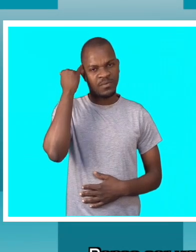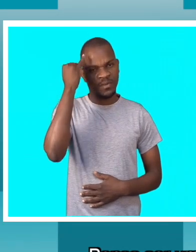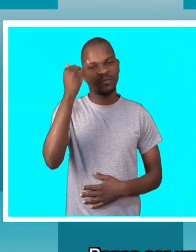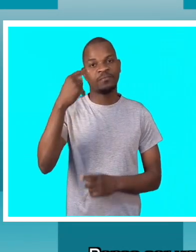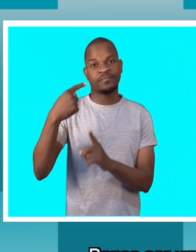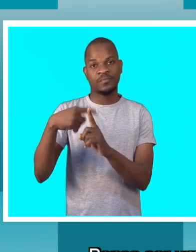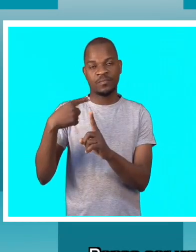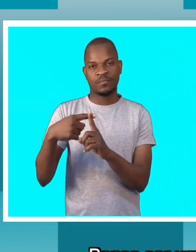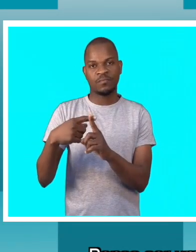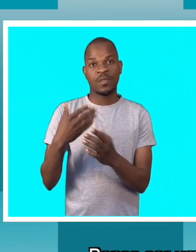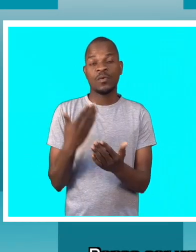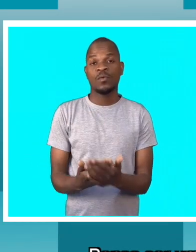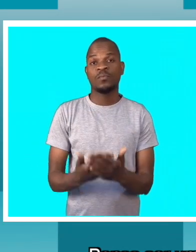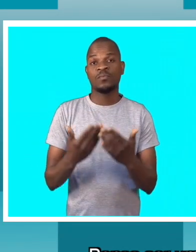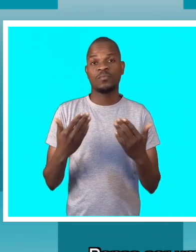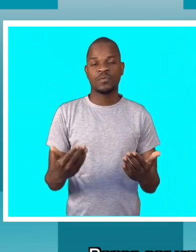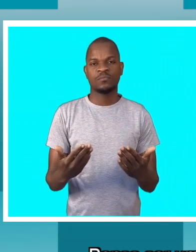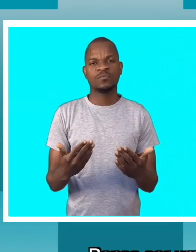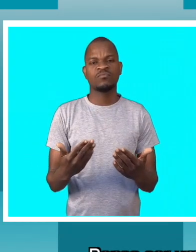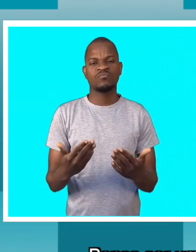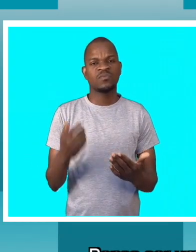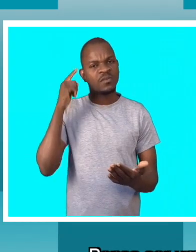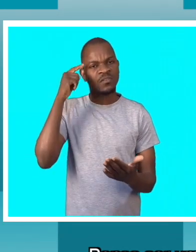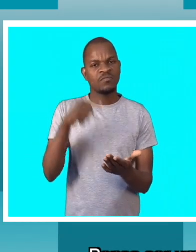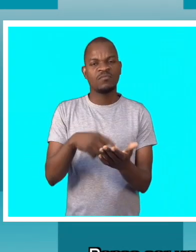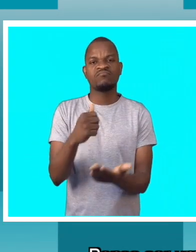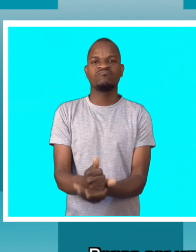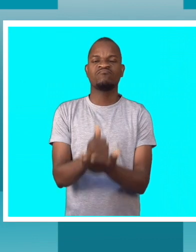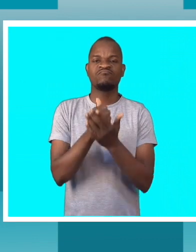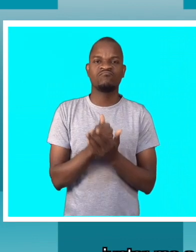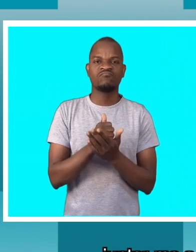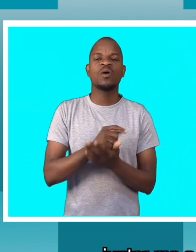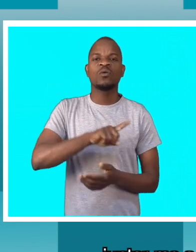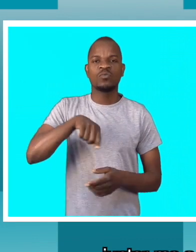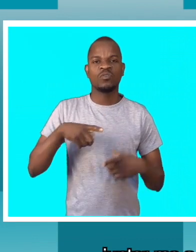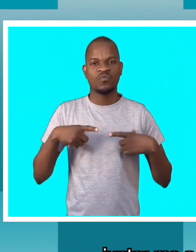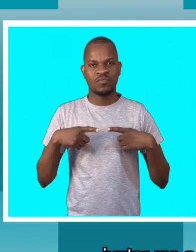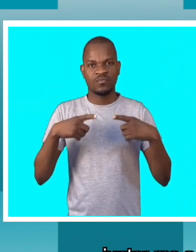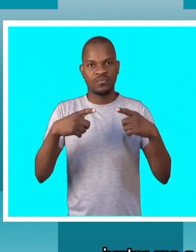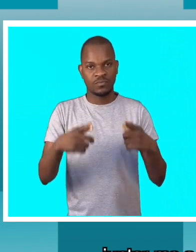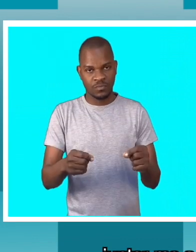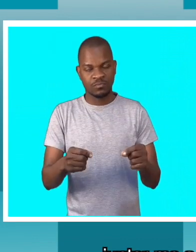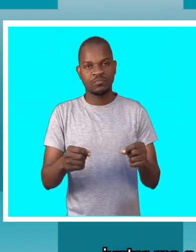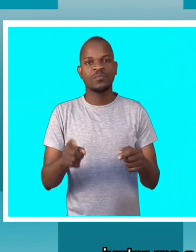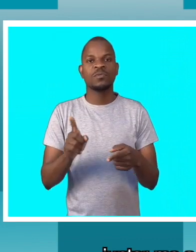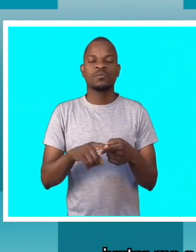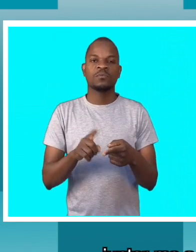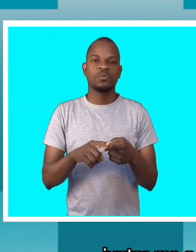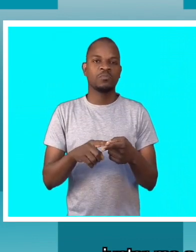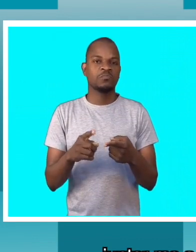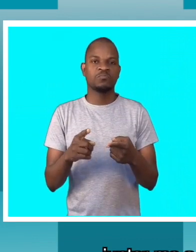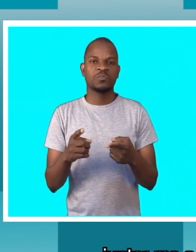iniciativa, porque isso aqui dá moral para juntar os